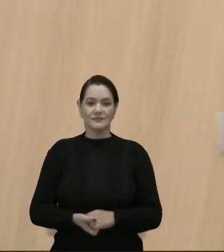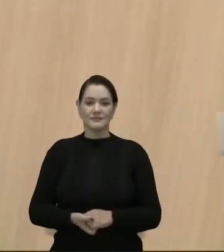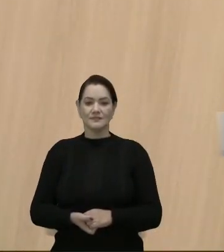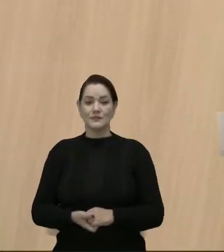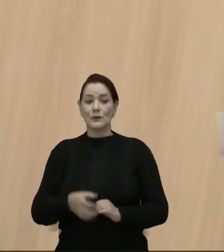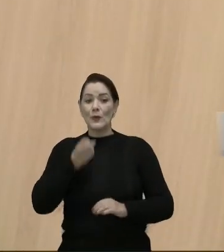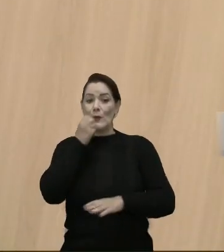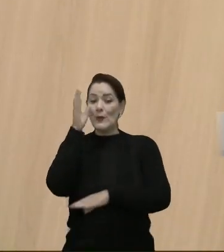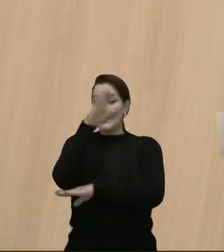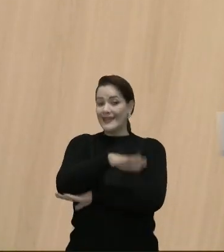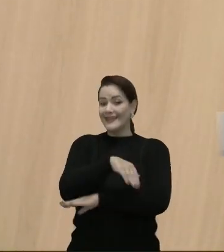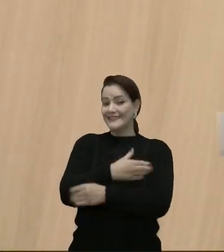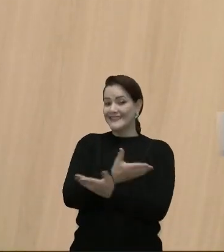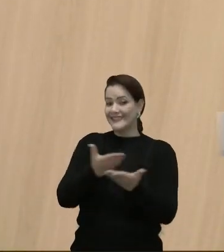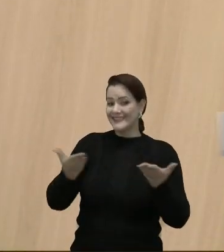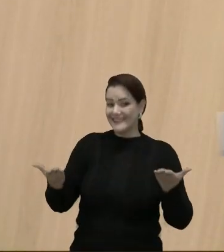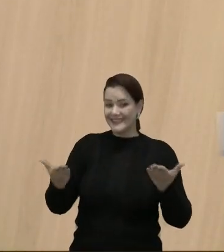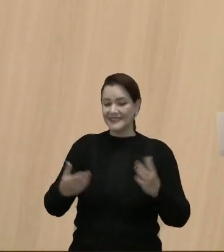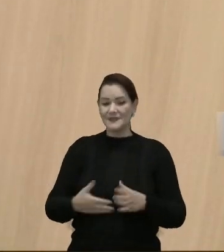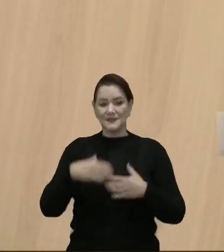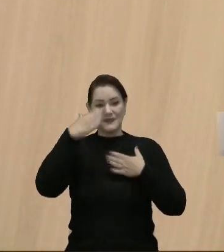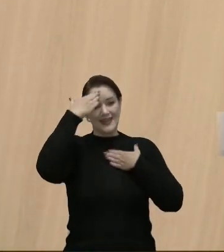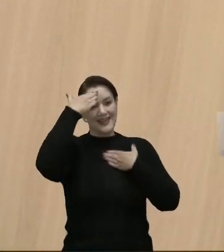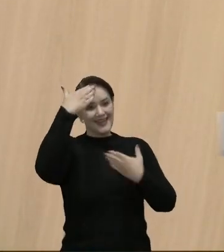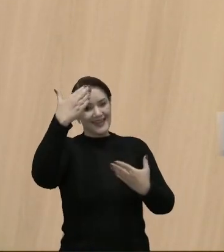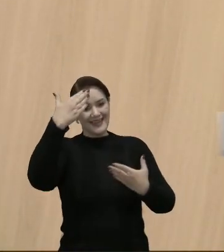Boa tarde a todos. Agradeço